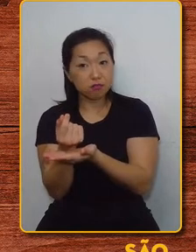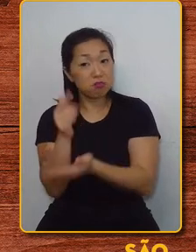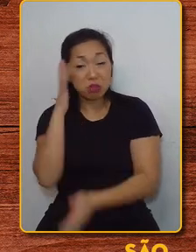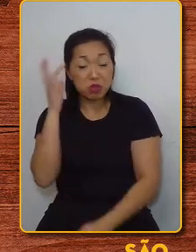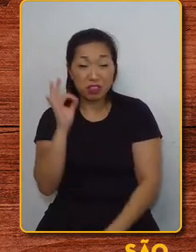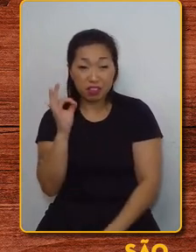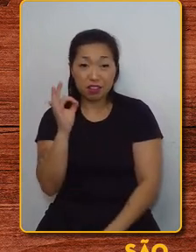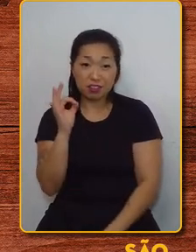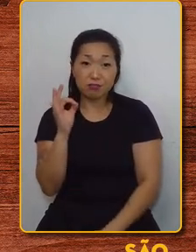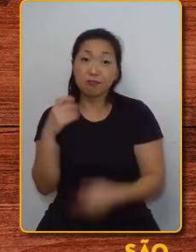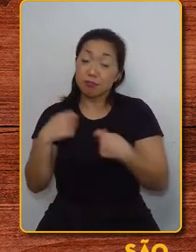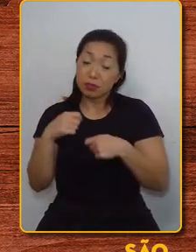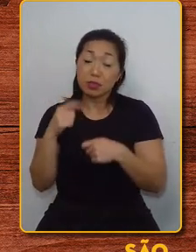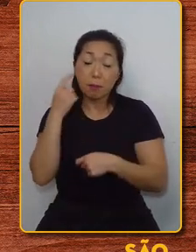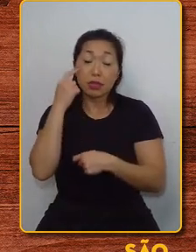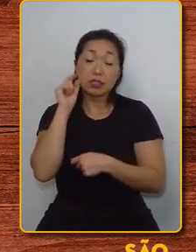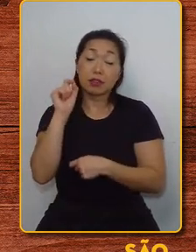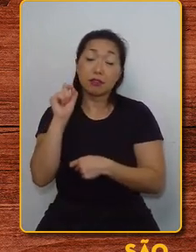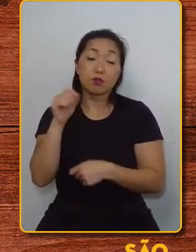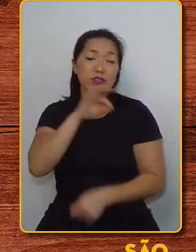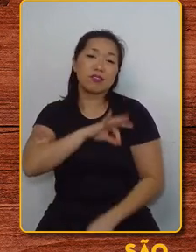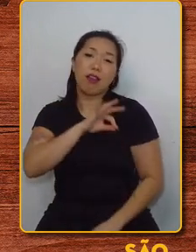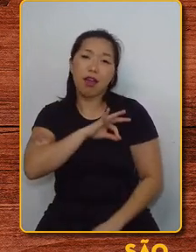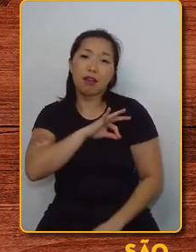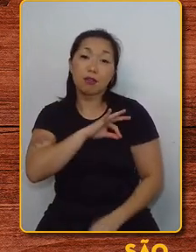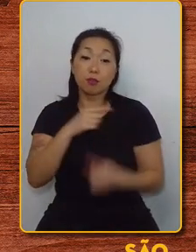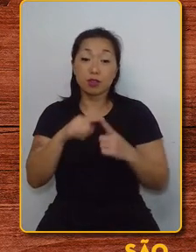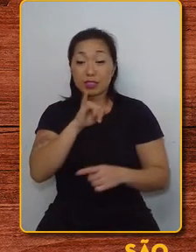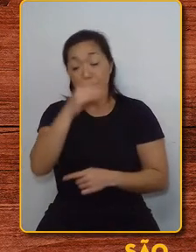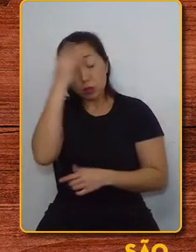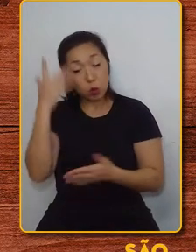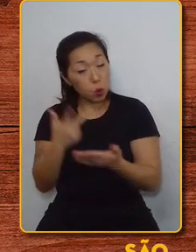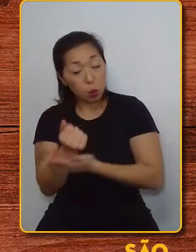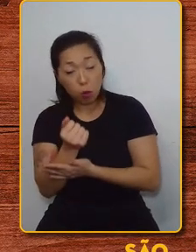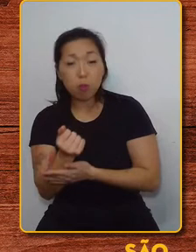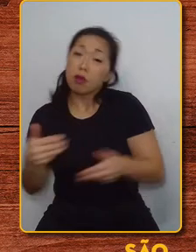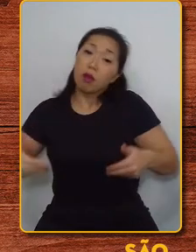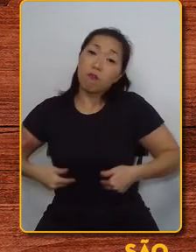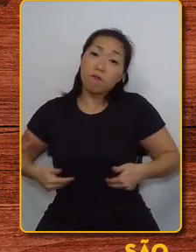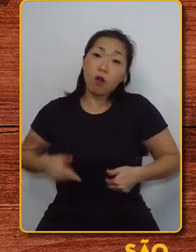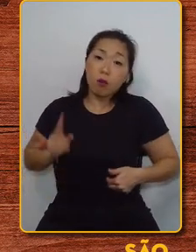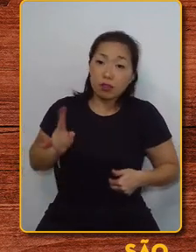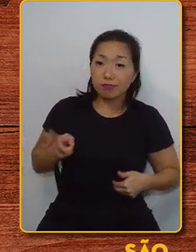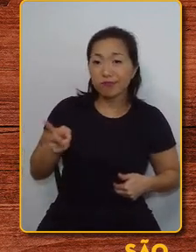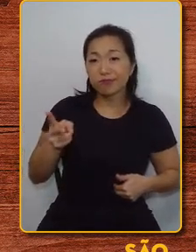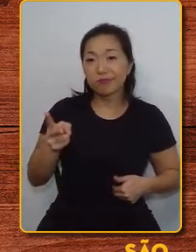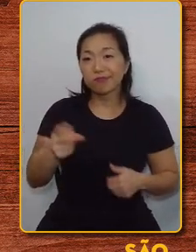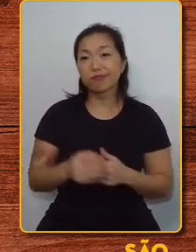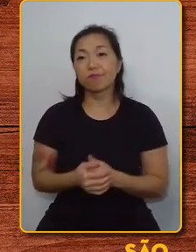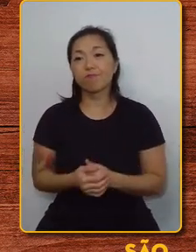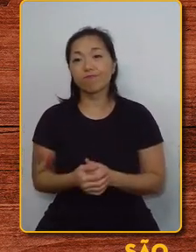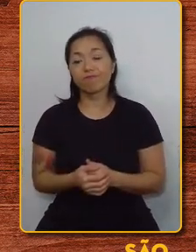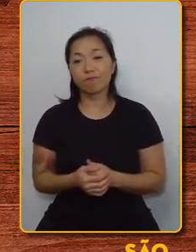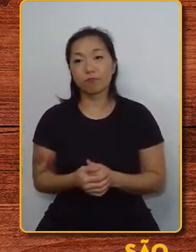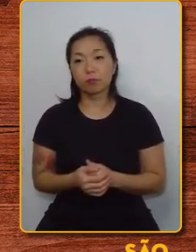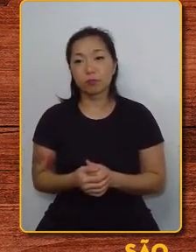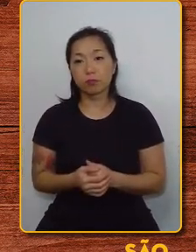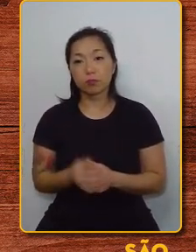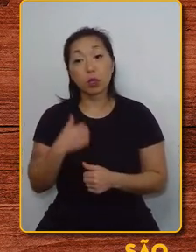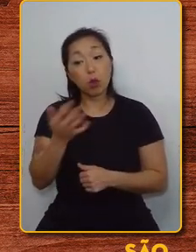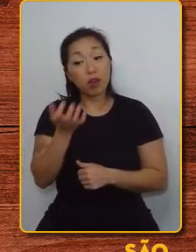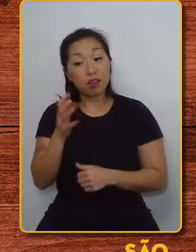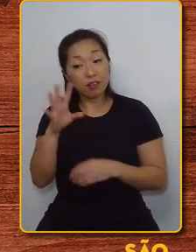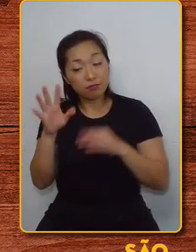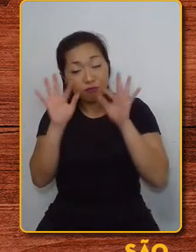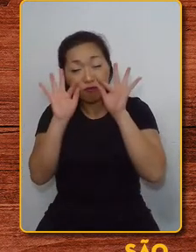do emprego. Quero terminar essa minha primeira introdução dizendo que o próximo período é um período muito